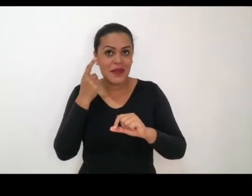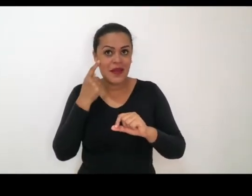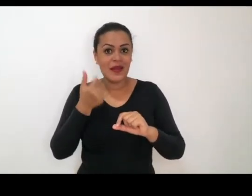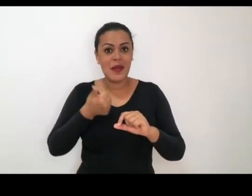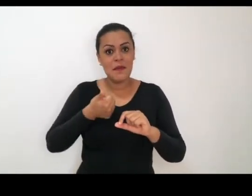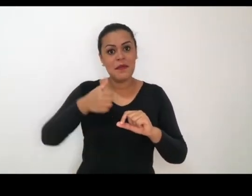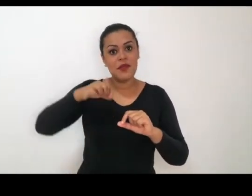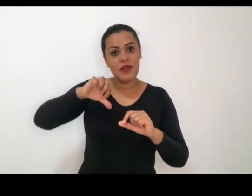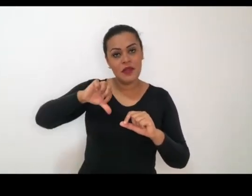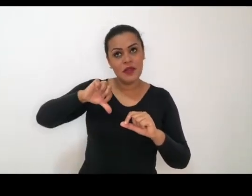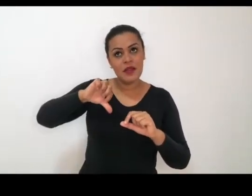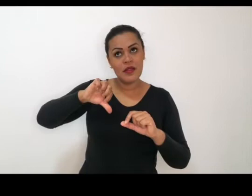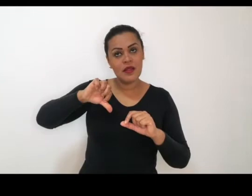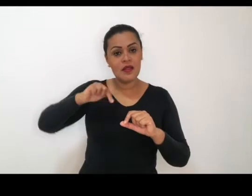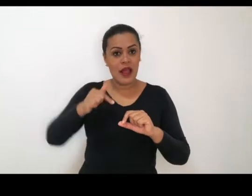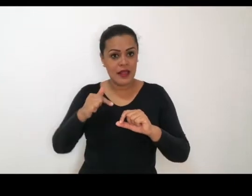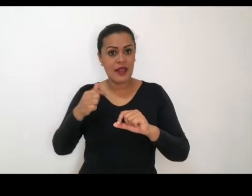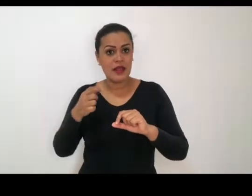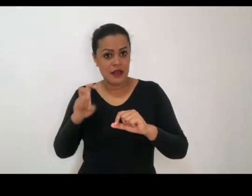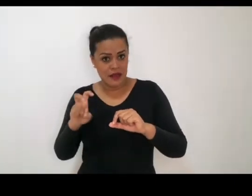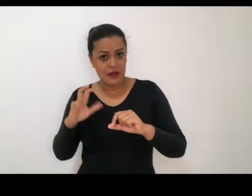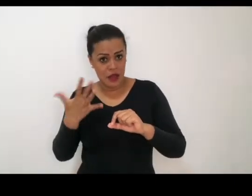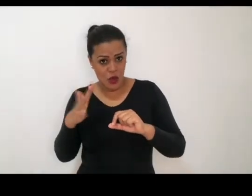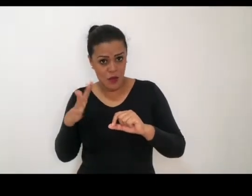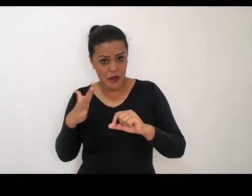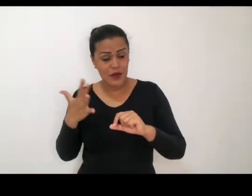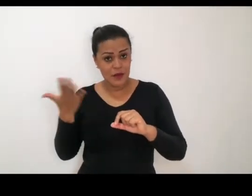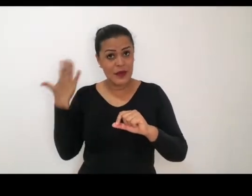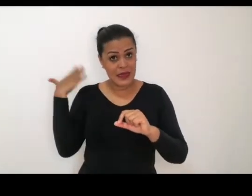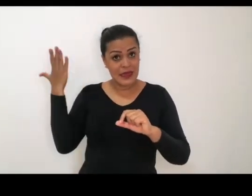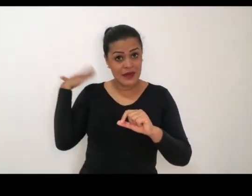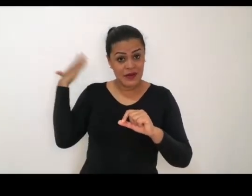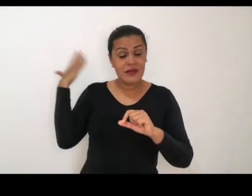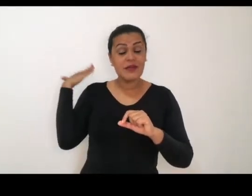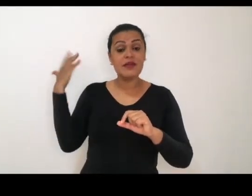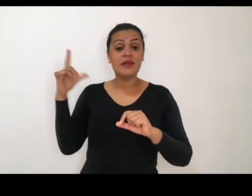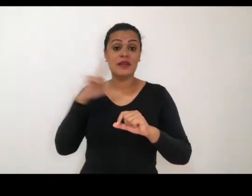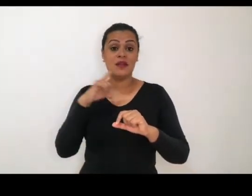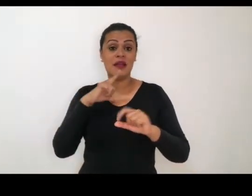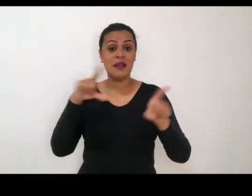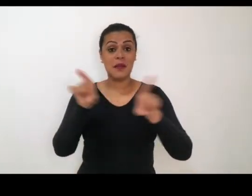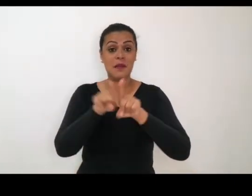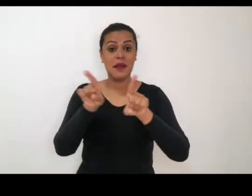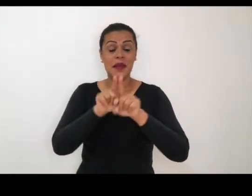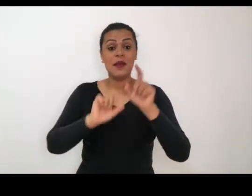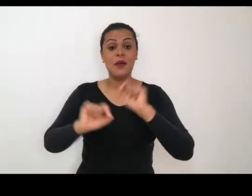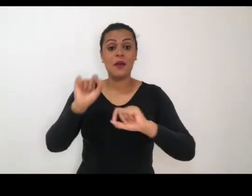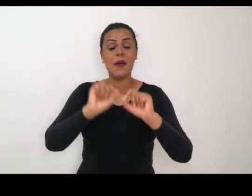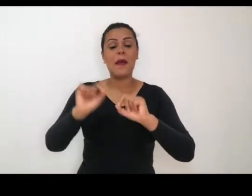1975 foi também publicado. Eu tive acesso